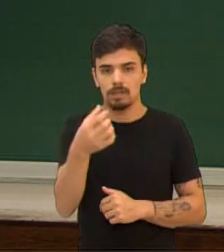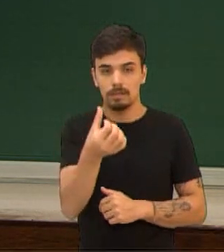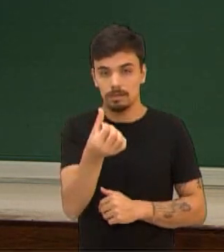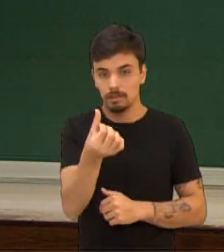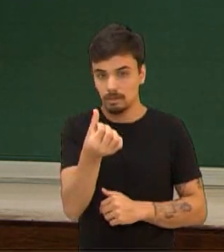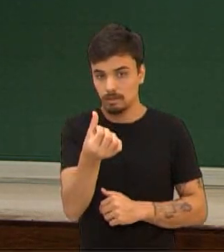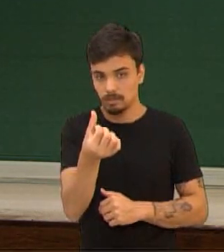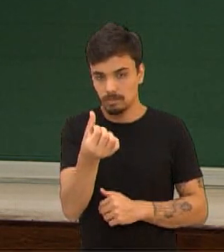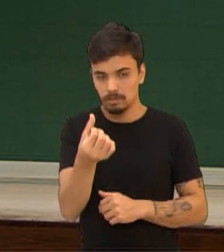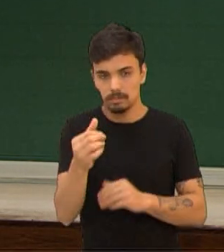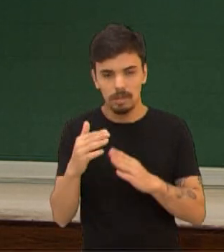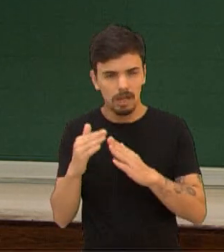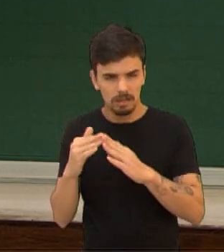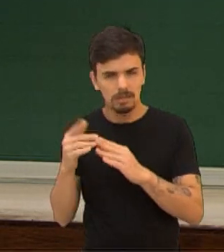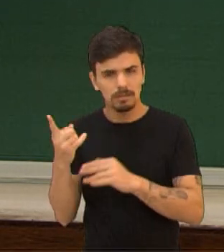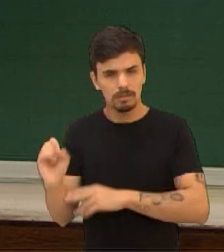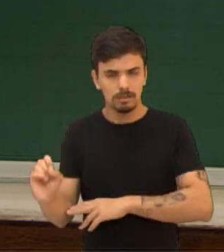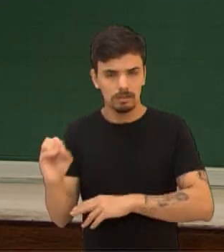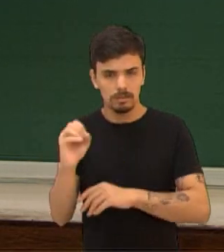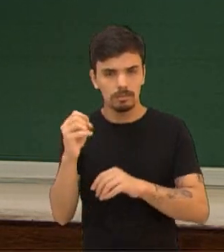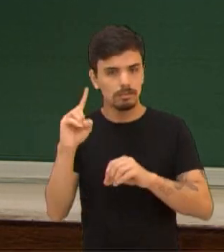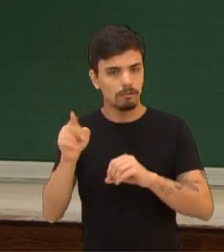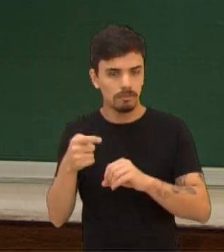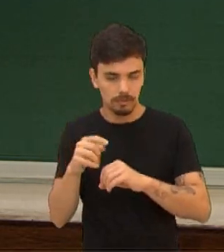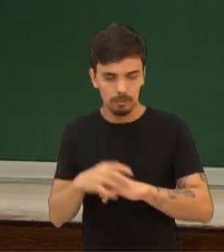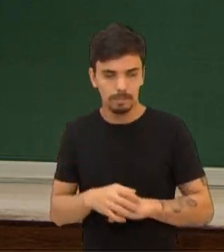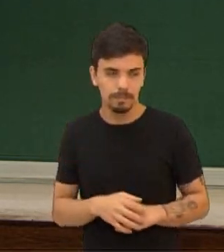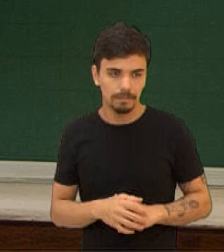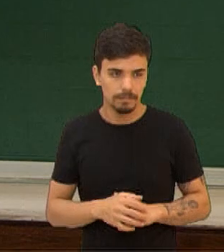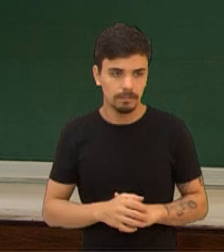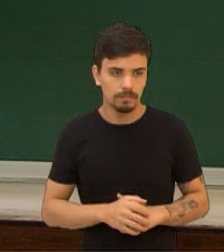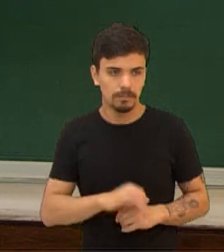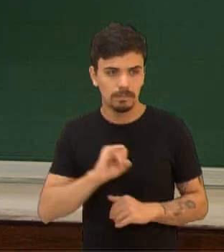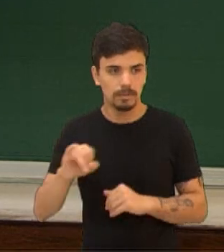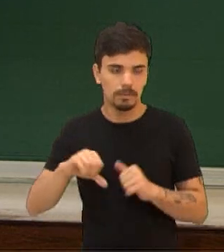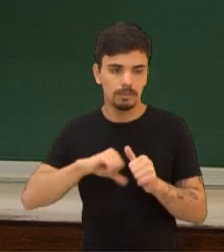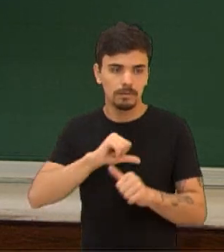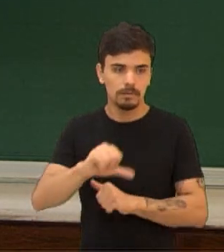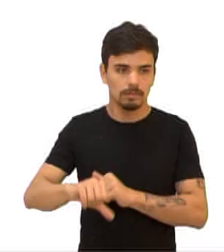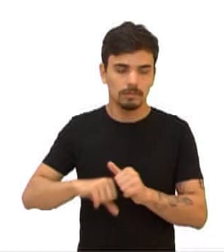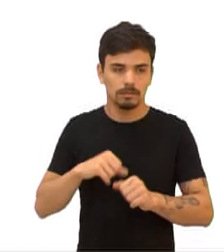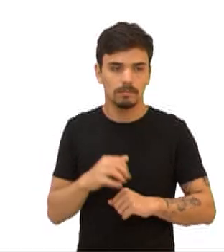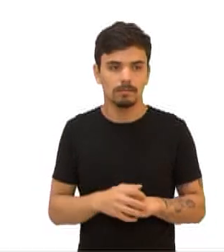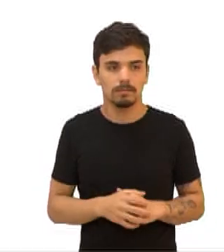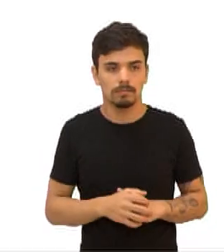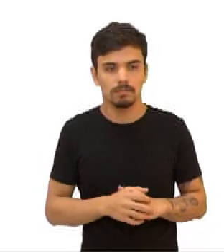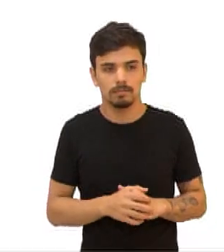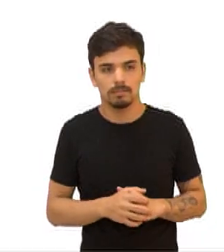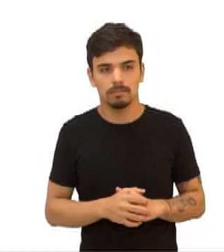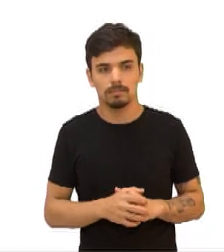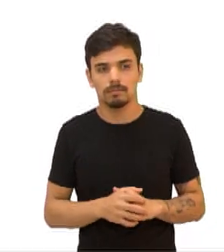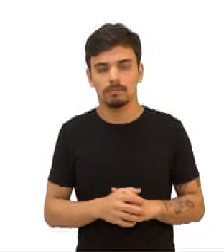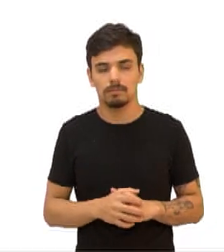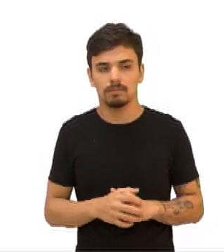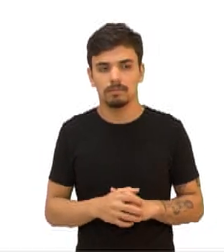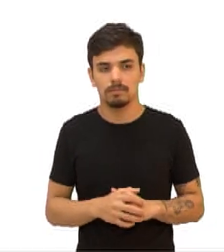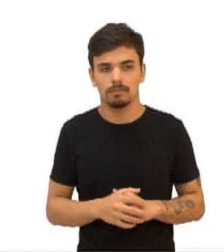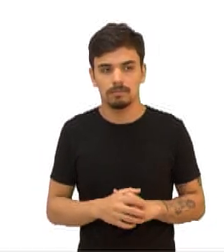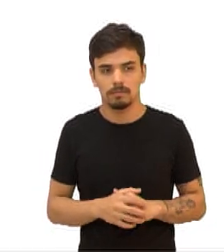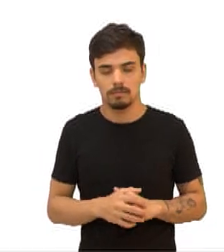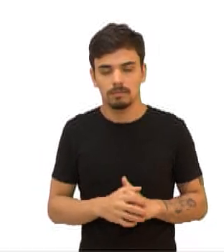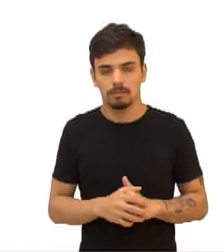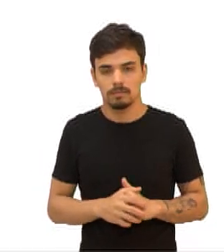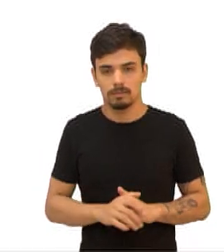decimal. Então, se a gente transformar, o 6 está na sexta casa decimal, né?